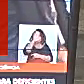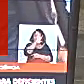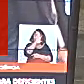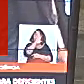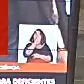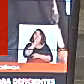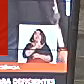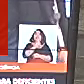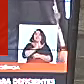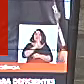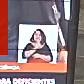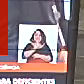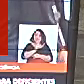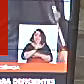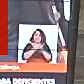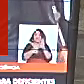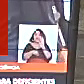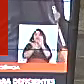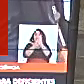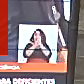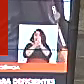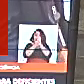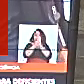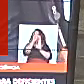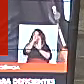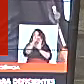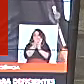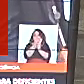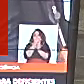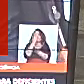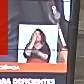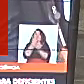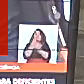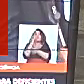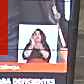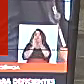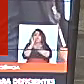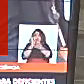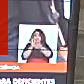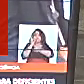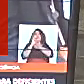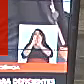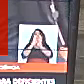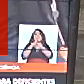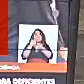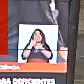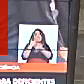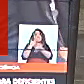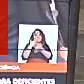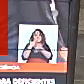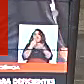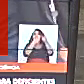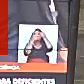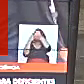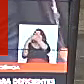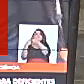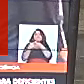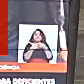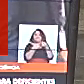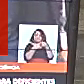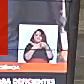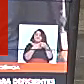transporte interestadual, nós já temos decisões que retiram essa limitação em relação à classificação